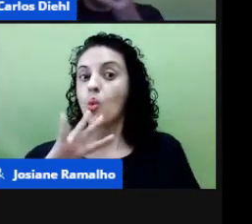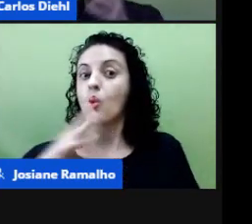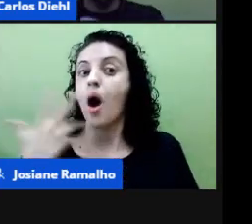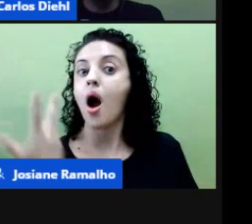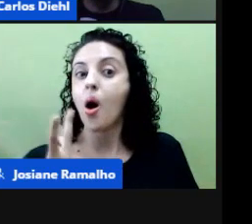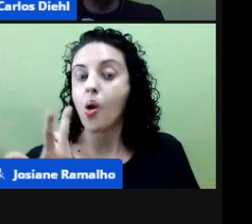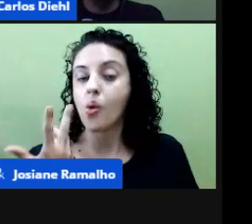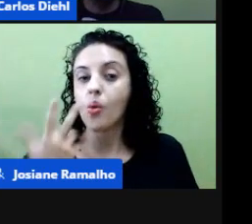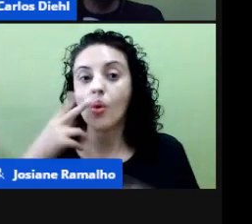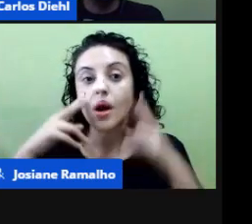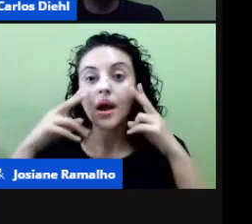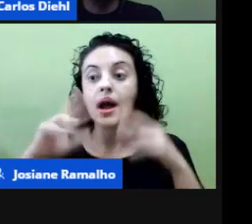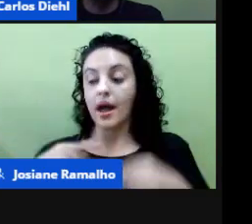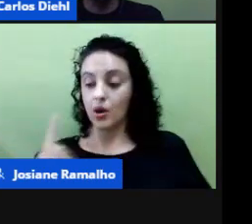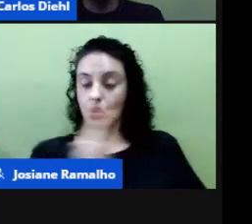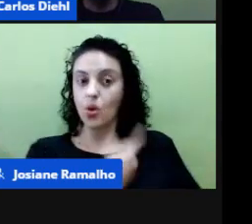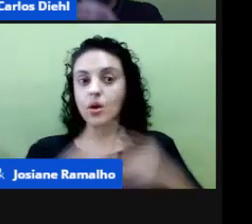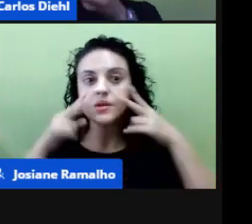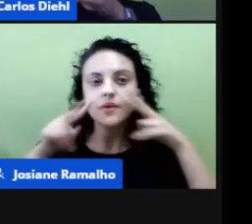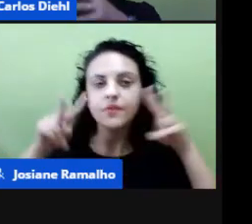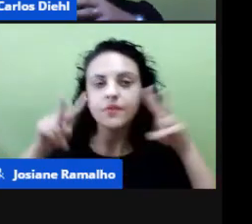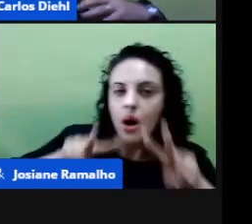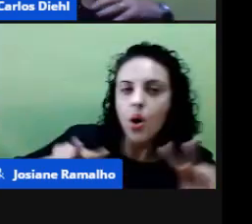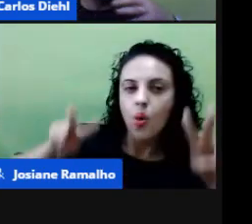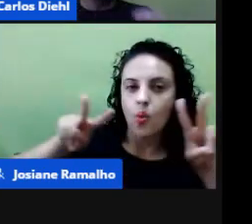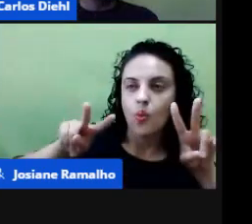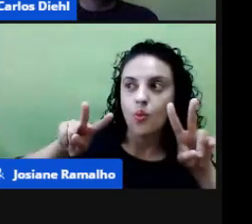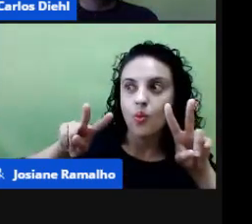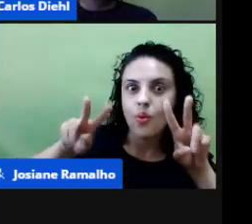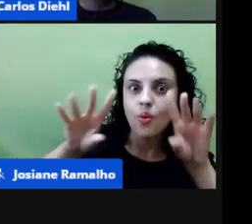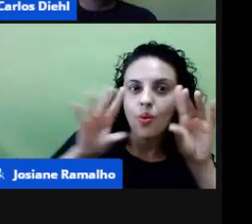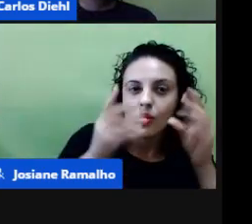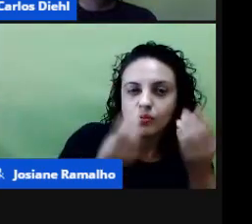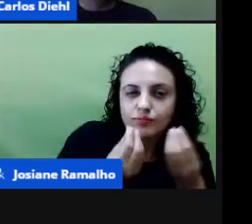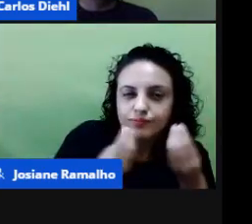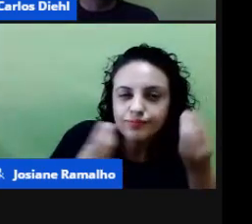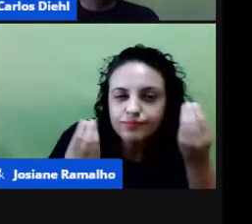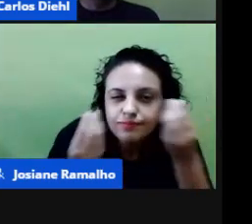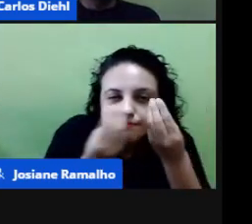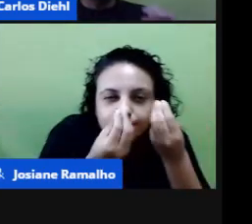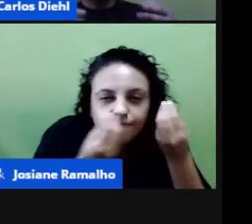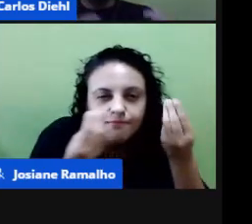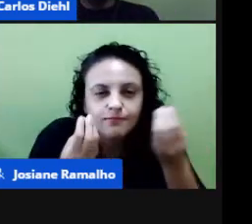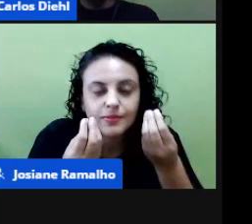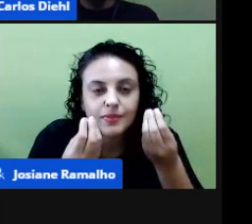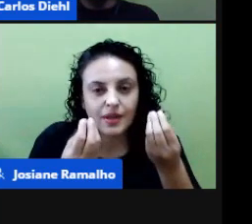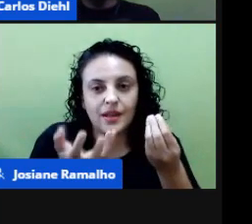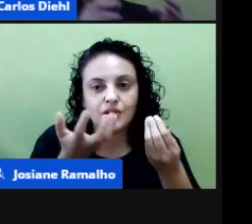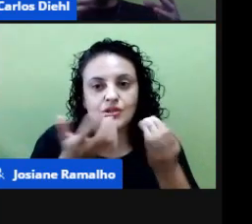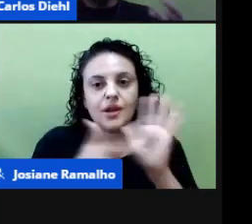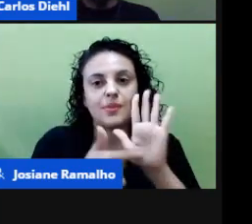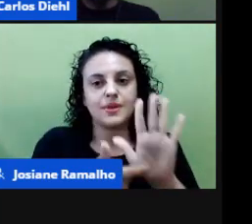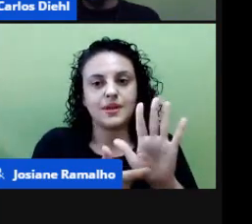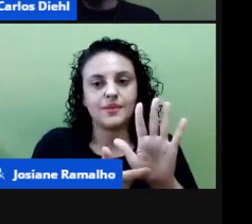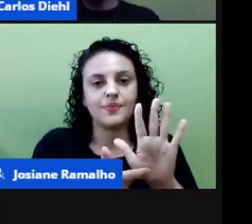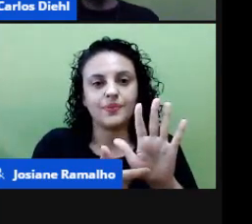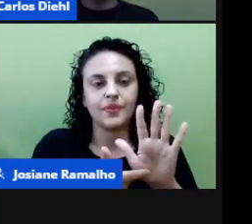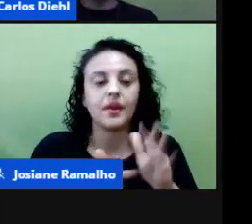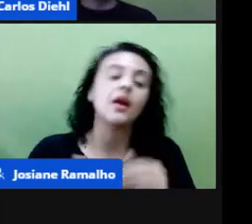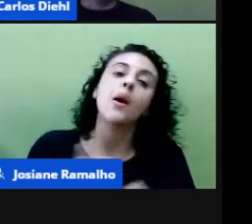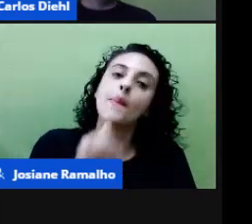a visão que a gente vai dar para isso. A gente pode trabalhar um documentário, seja com